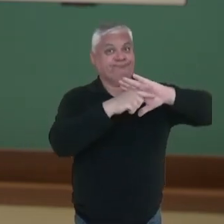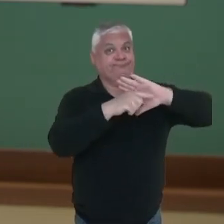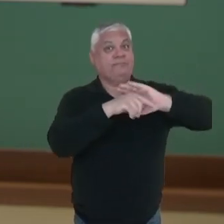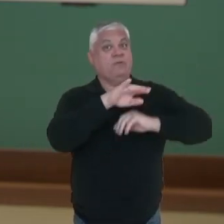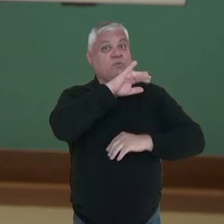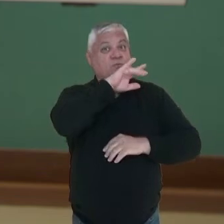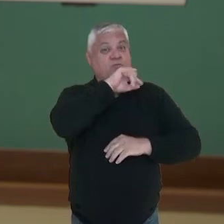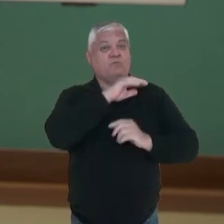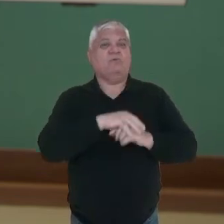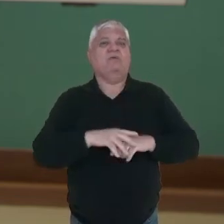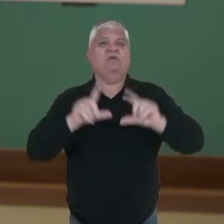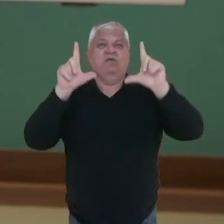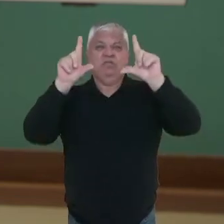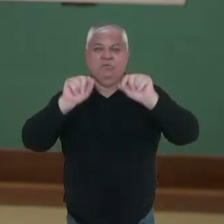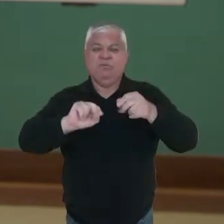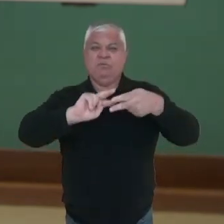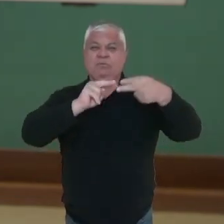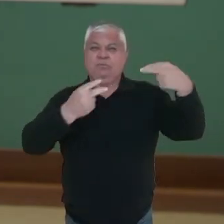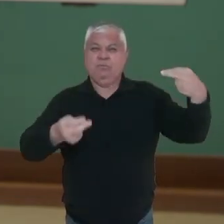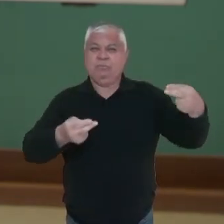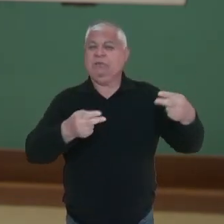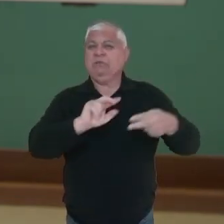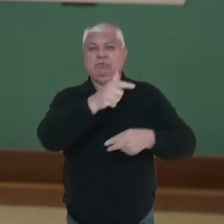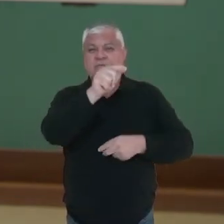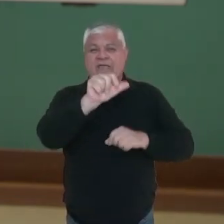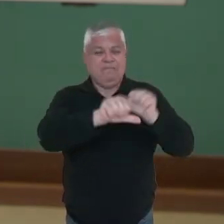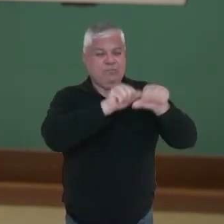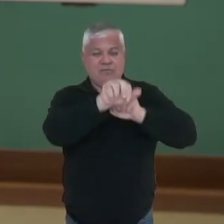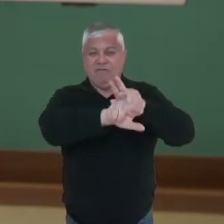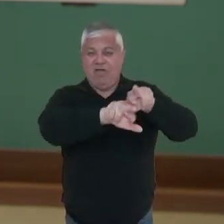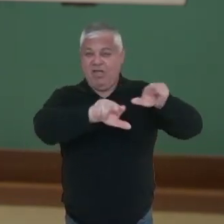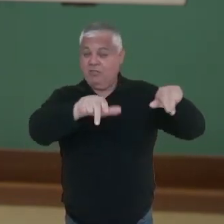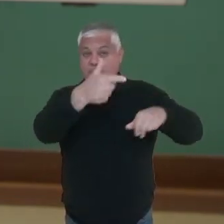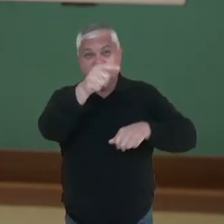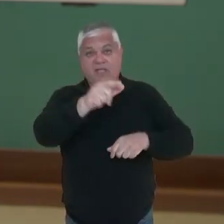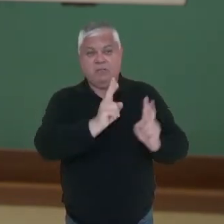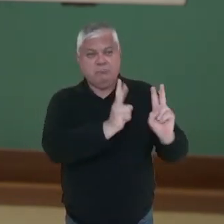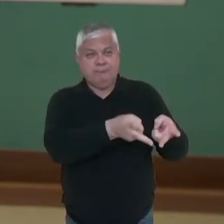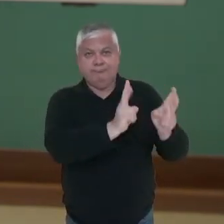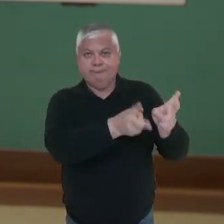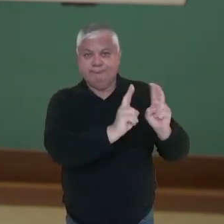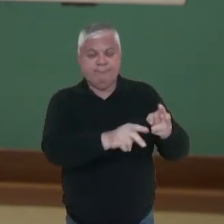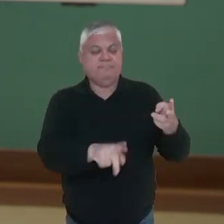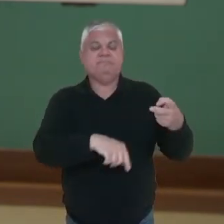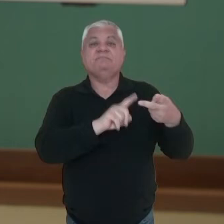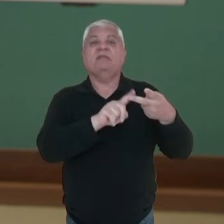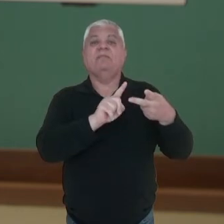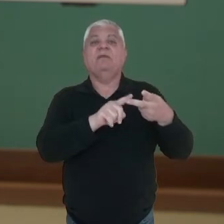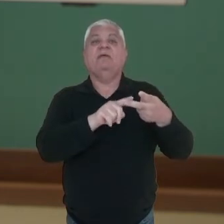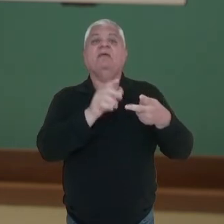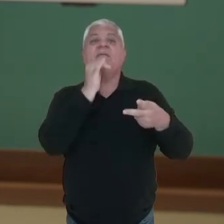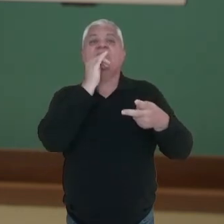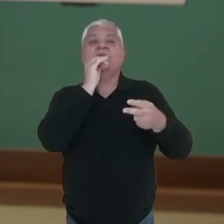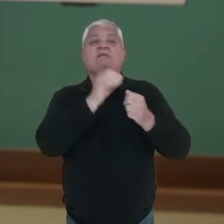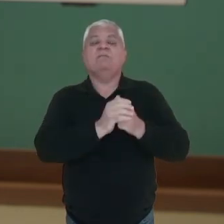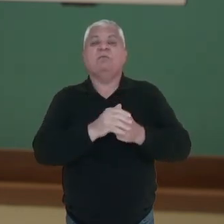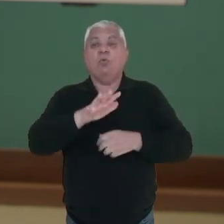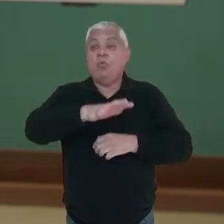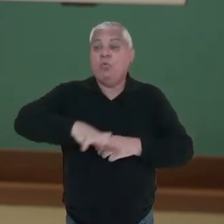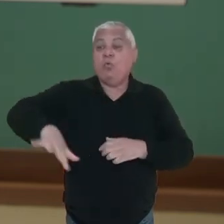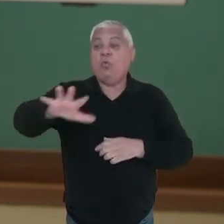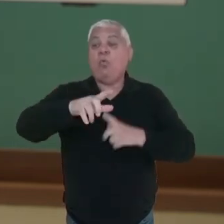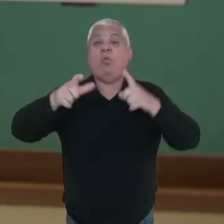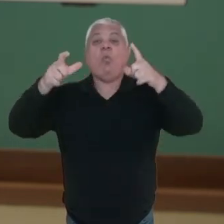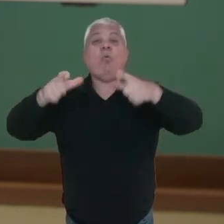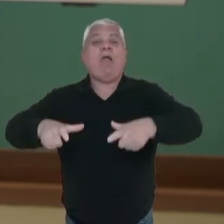reduz a biodiversidade do local, aumenta o desemprego do campo, porque eu deveria de ter pessoas